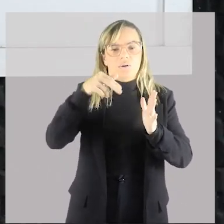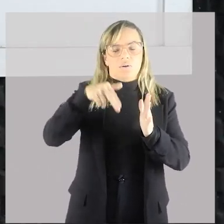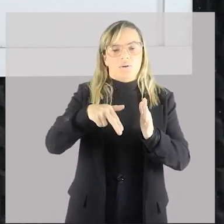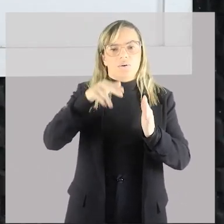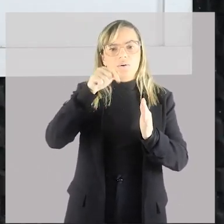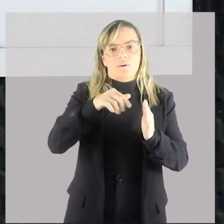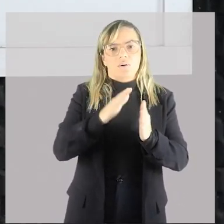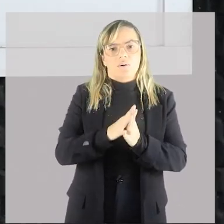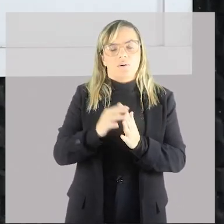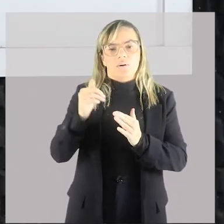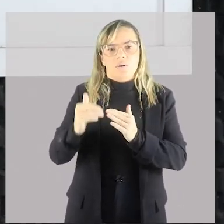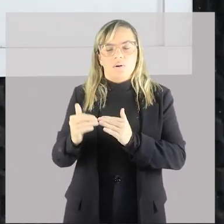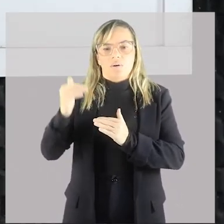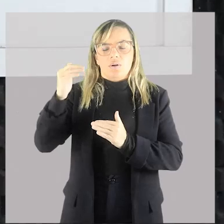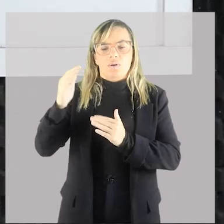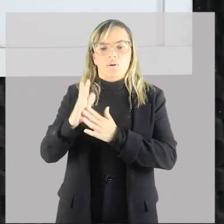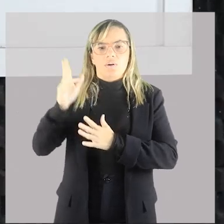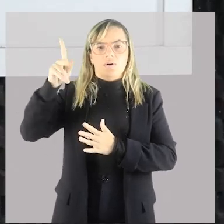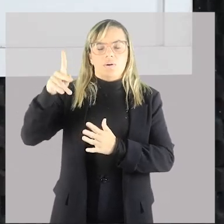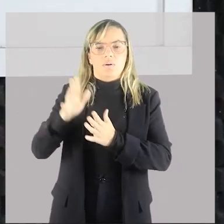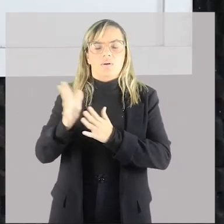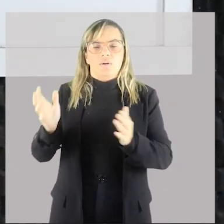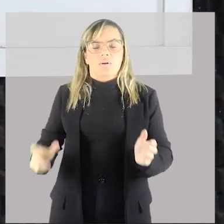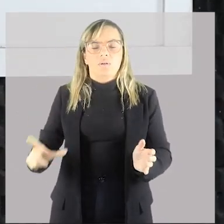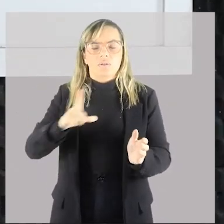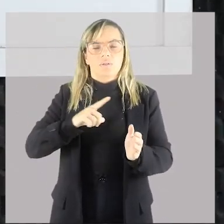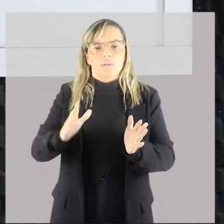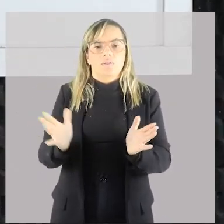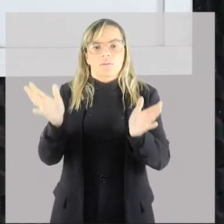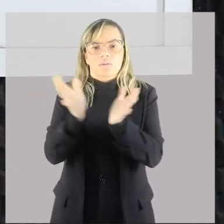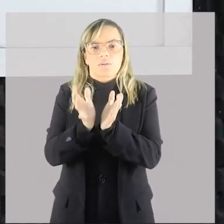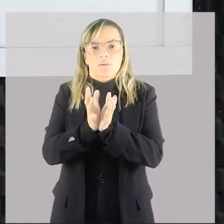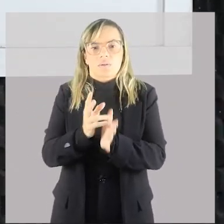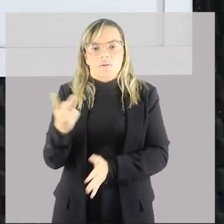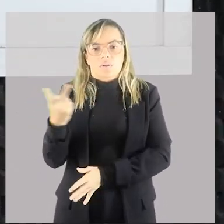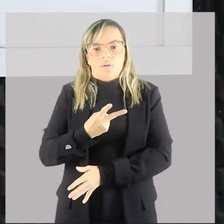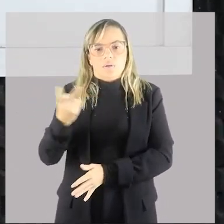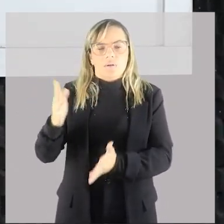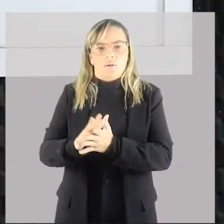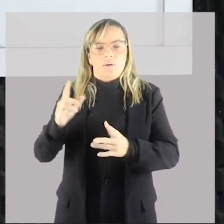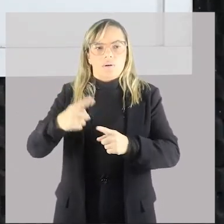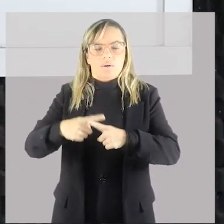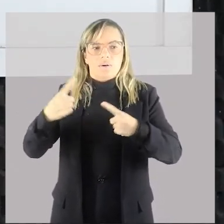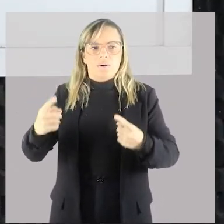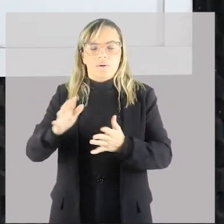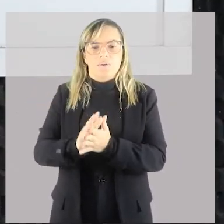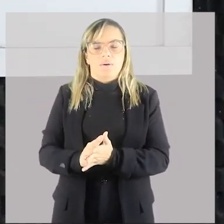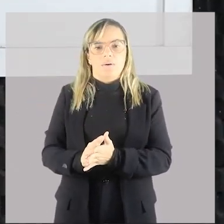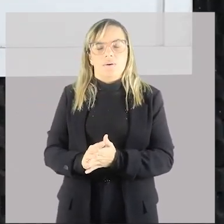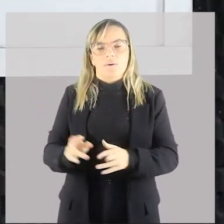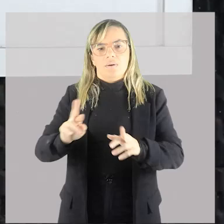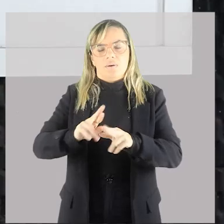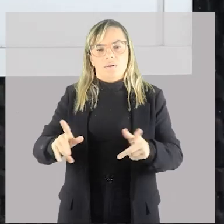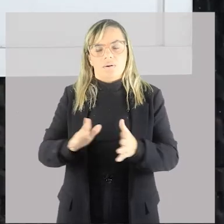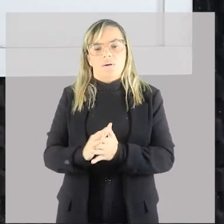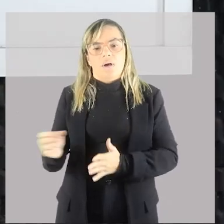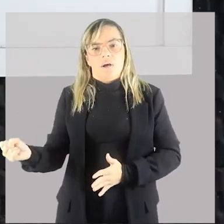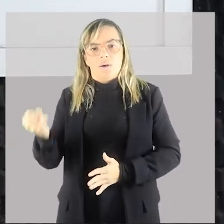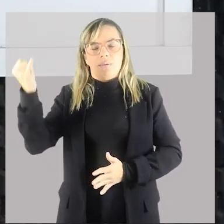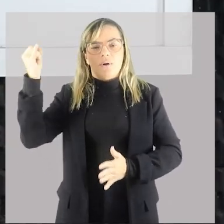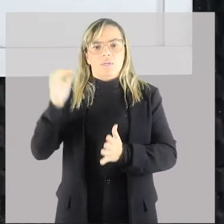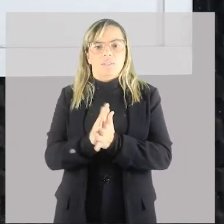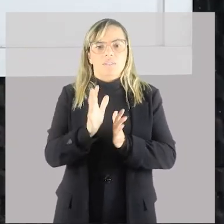maior que a quantidade de elementos que tem um grupo, todos os dois. Mas a diferença está bem nessa